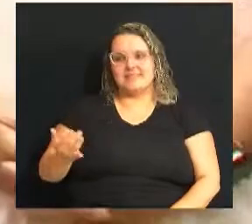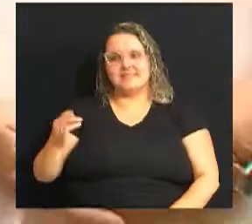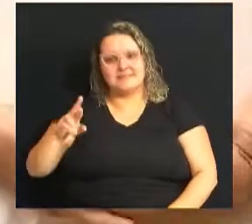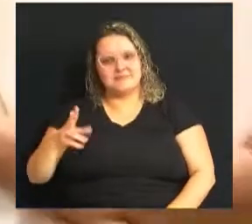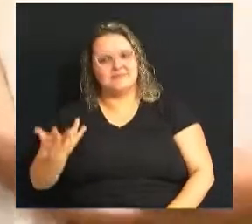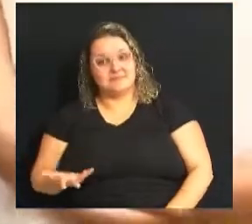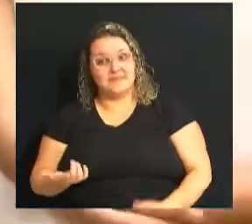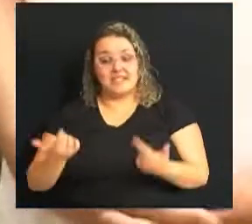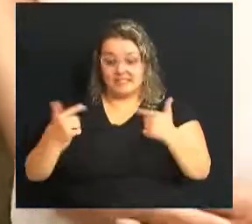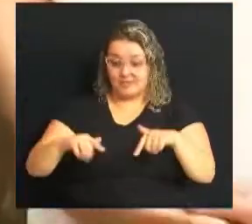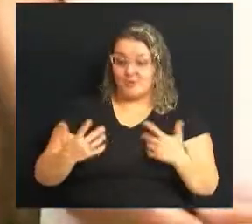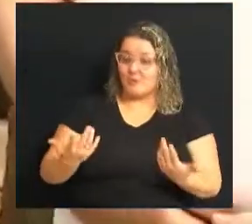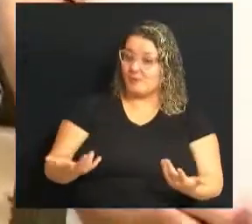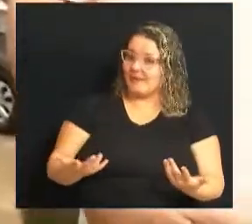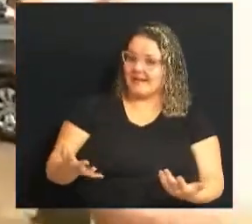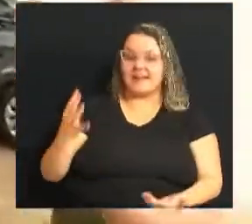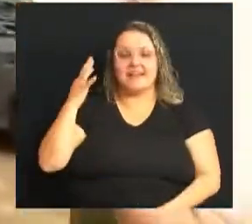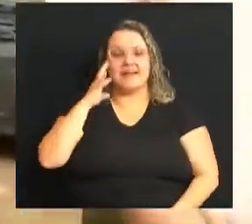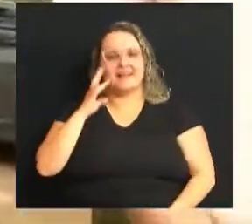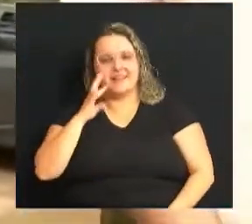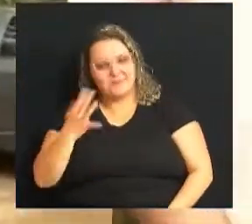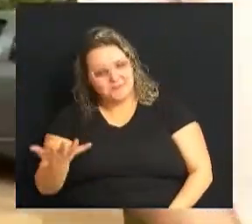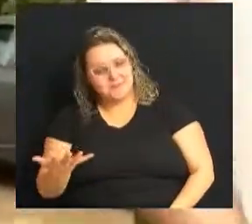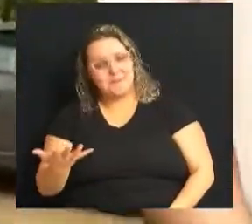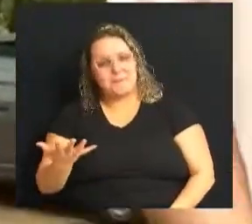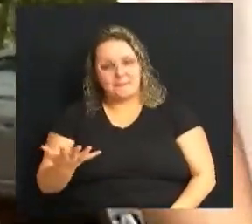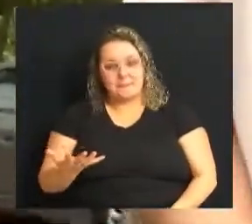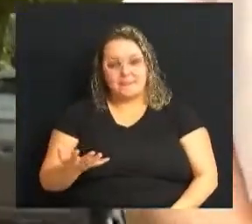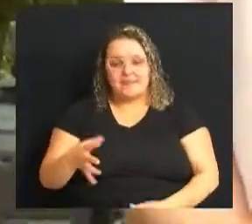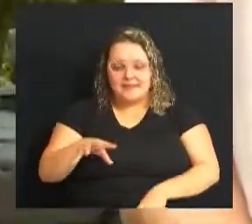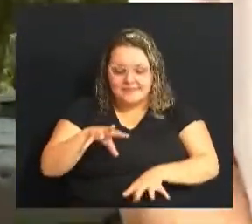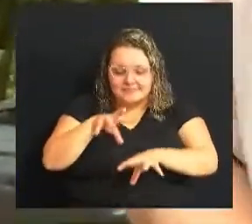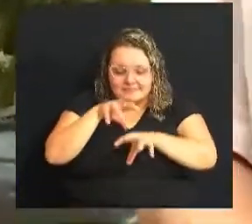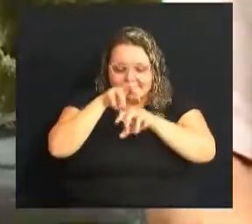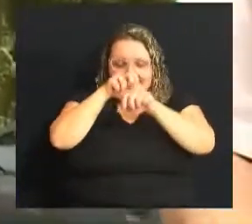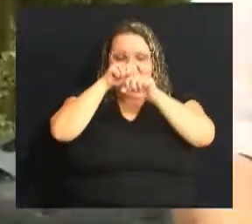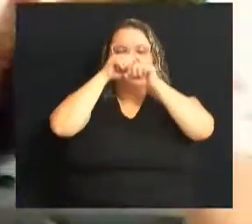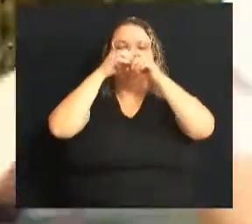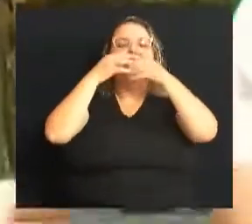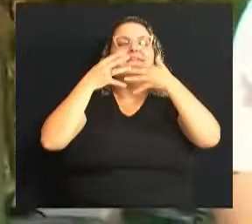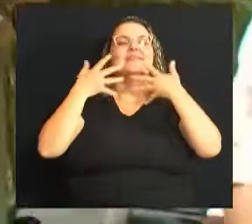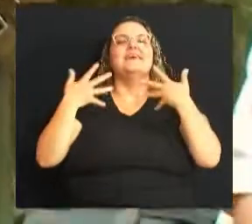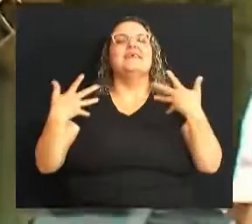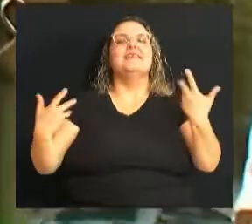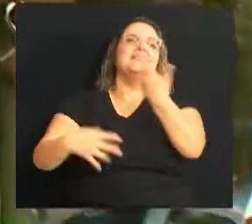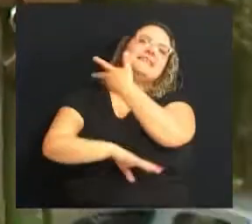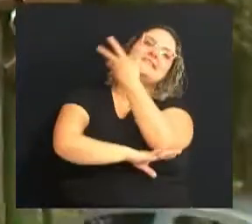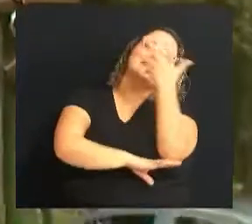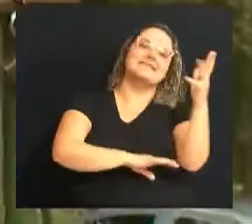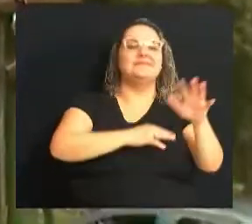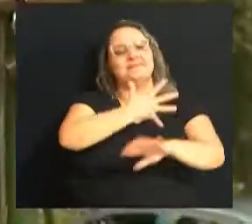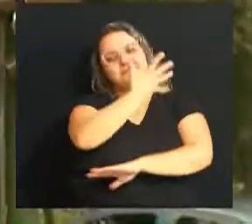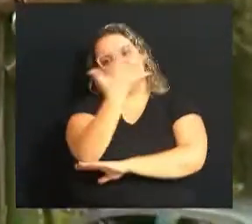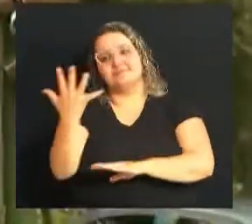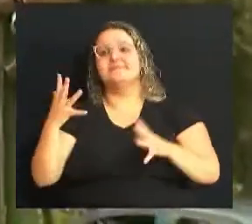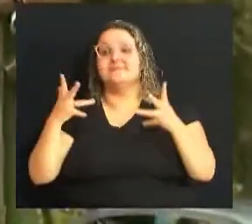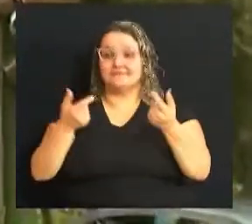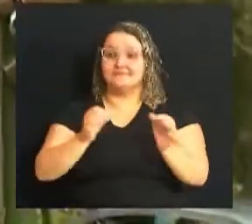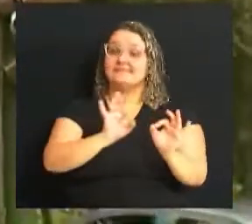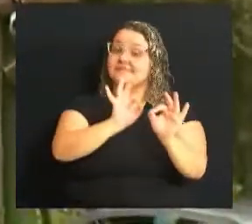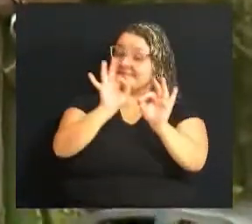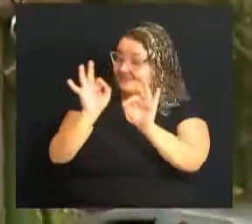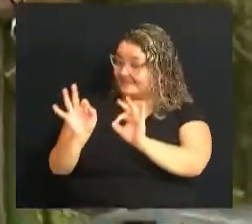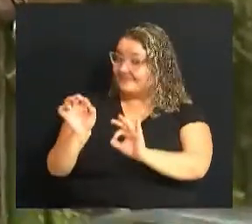muito bacana, de fato, não é? A gente respira a natureza aqui. Todo mundo que está, logicamente, acompanhando aqui